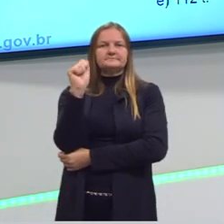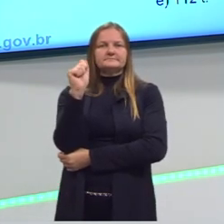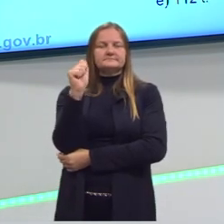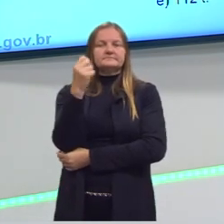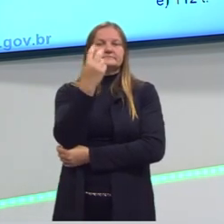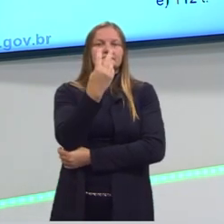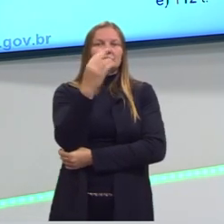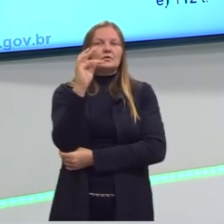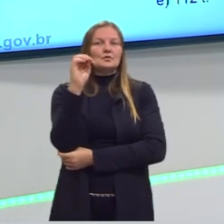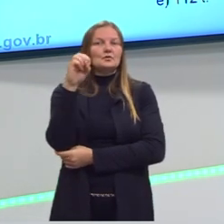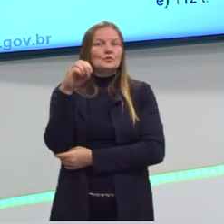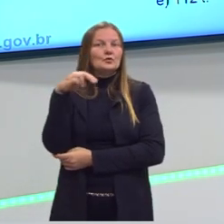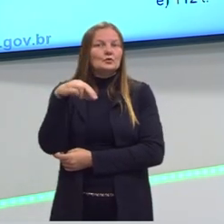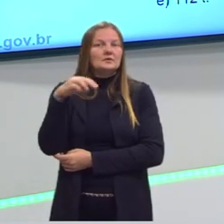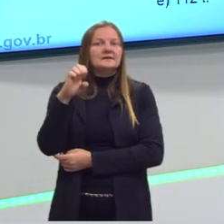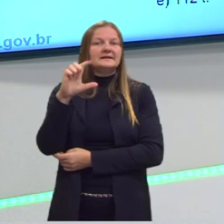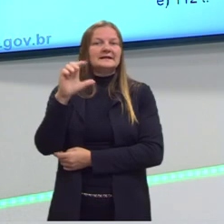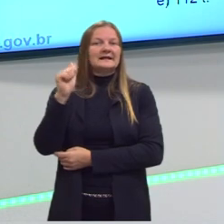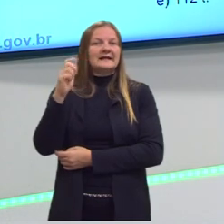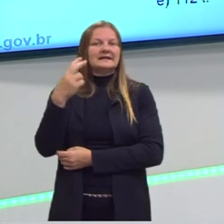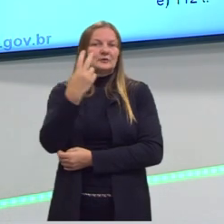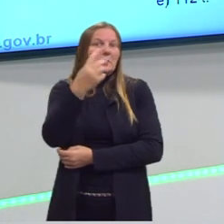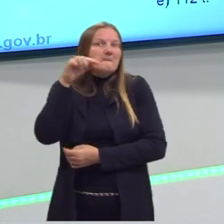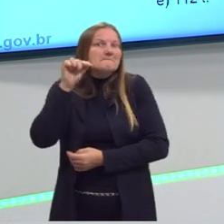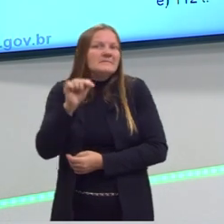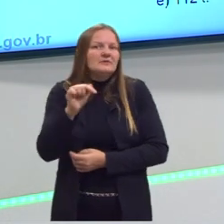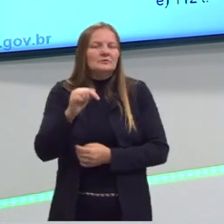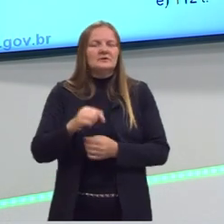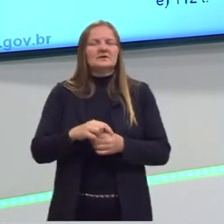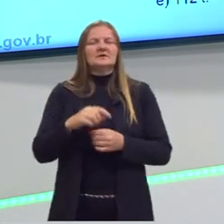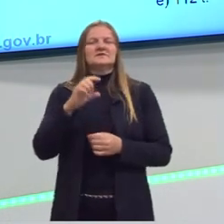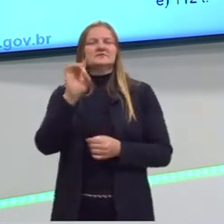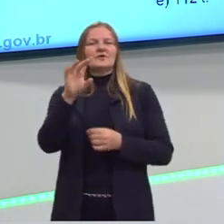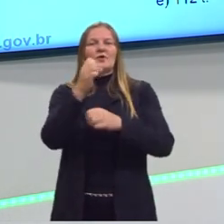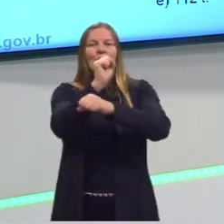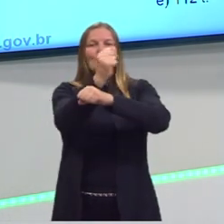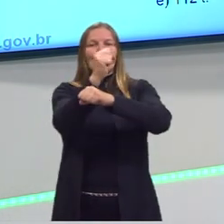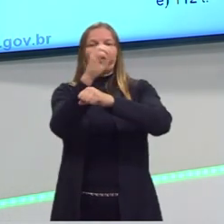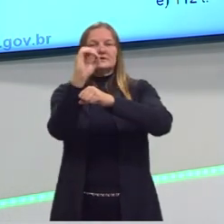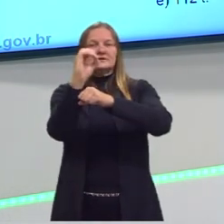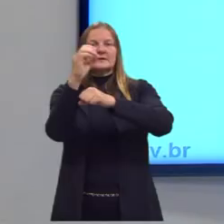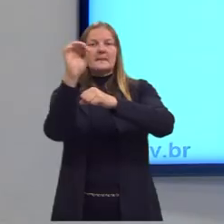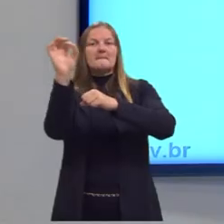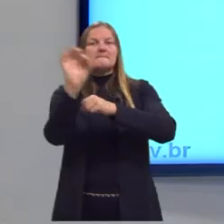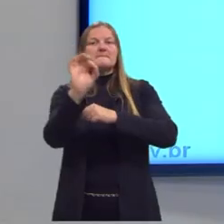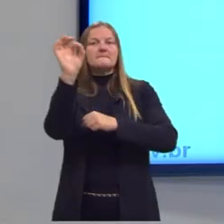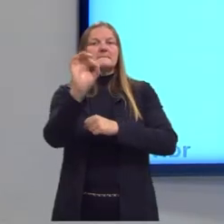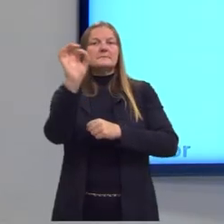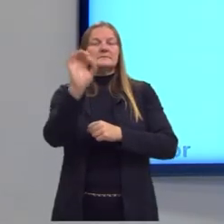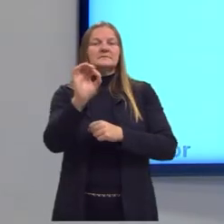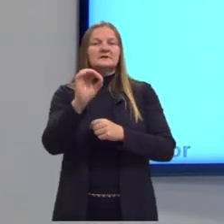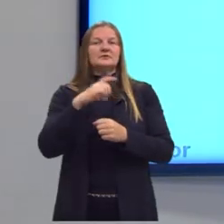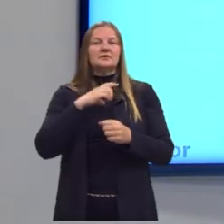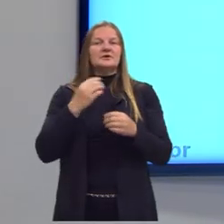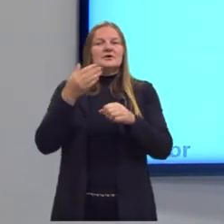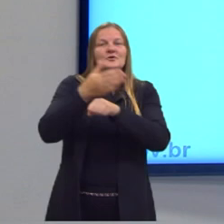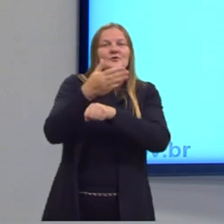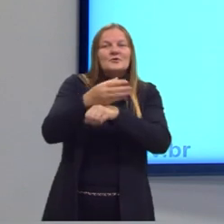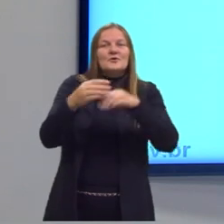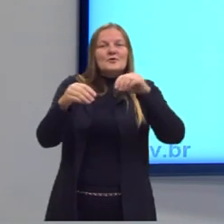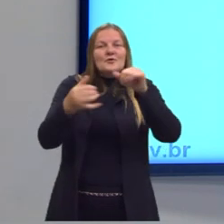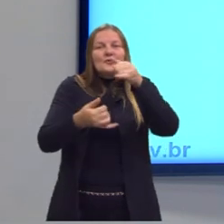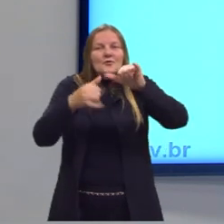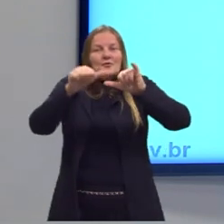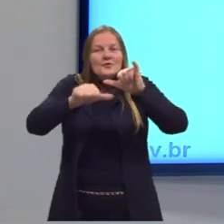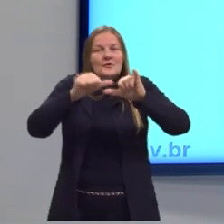toneladas de hematita apenas oitenta por cento e esse óxido de ferro que é o que participa da